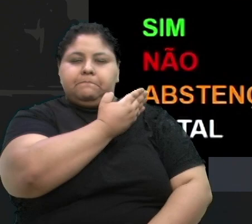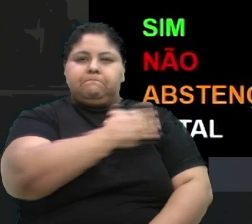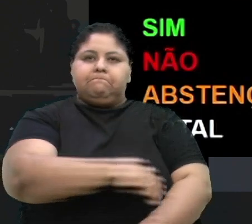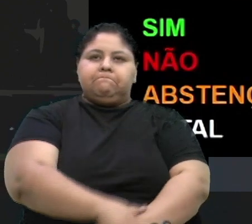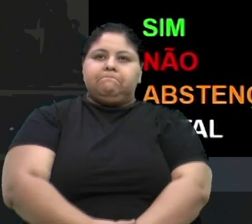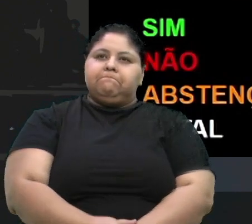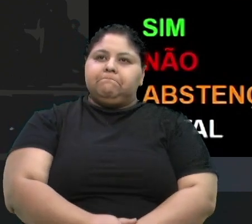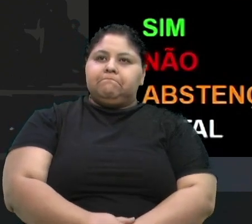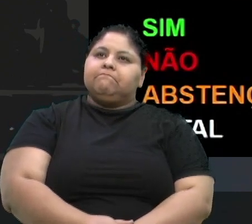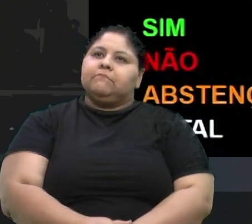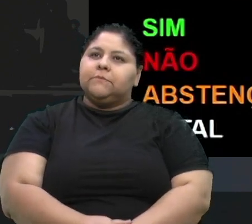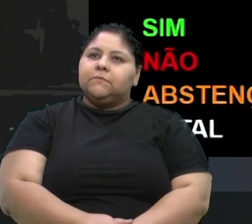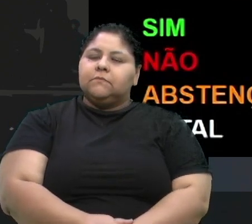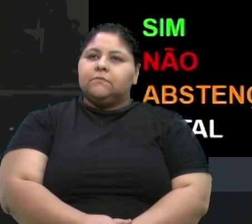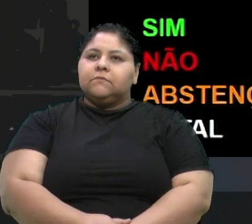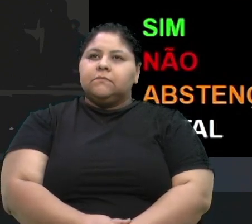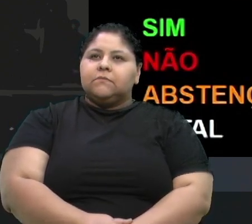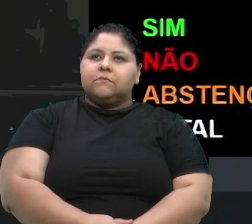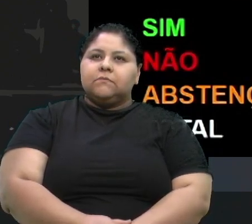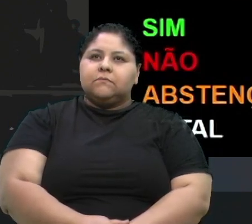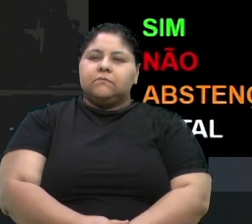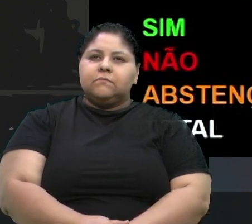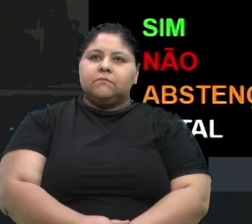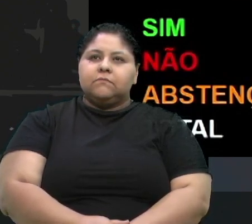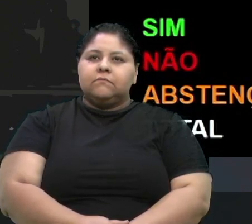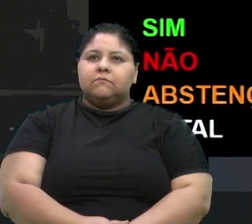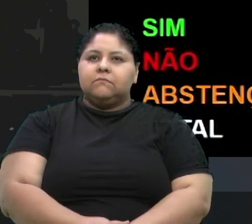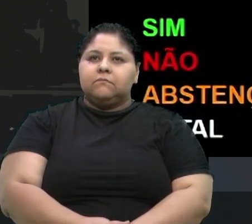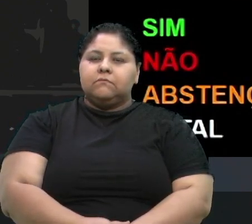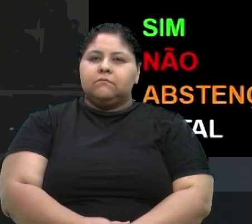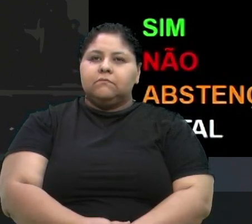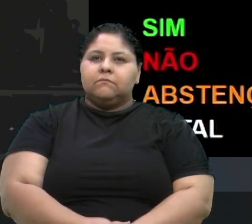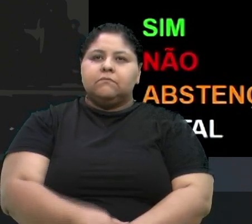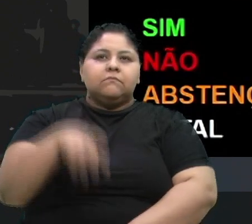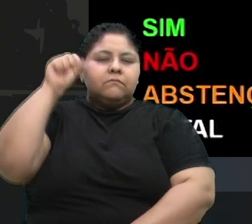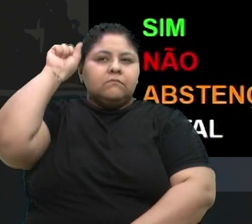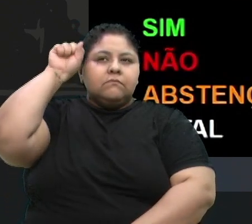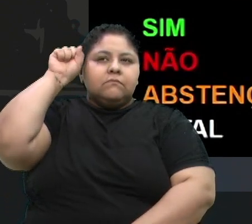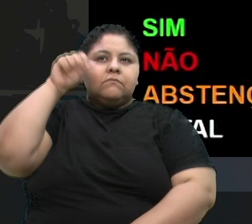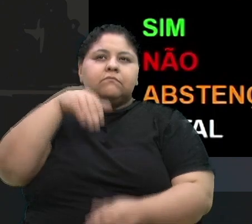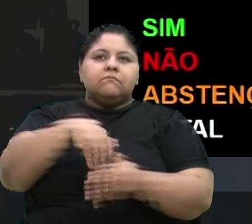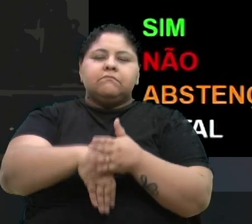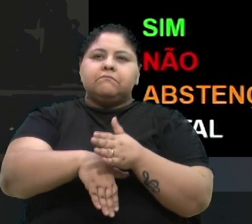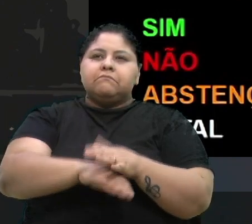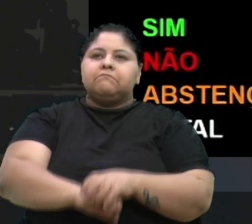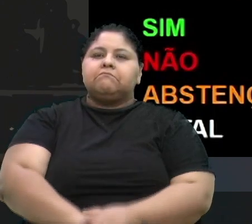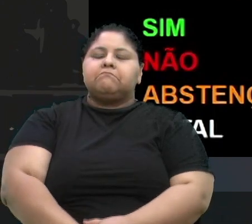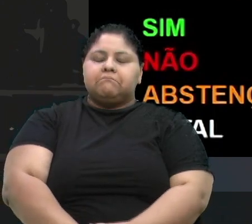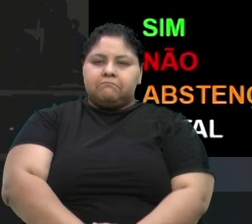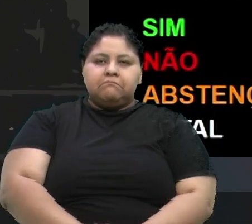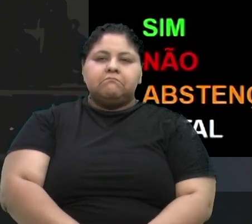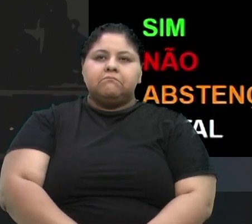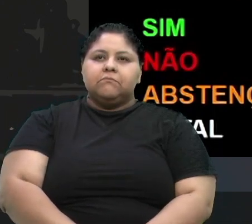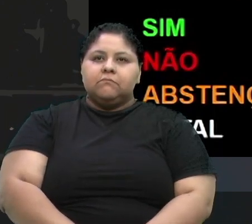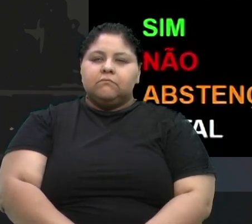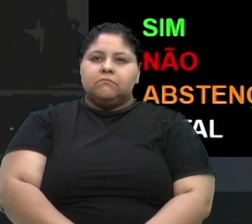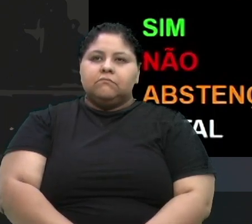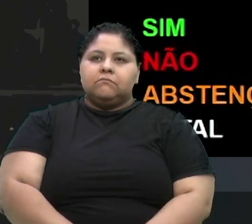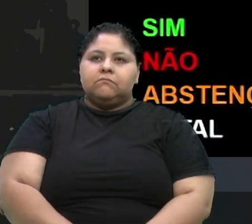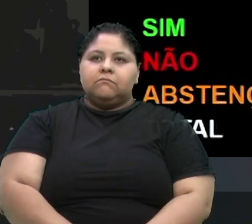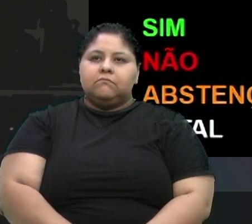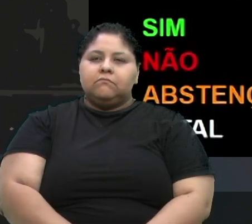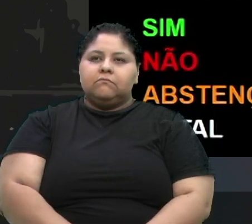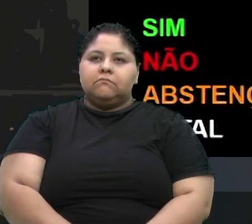Obrigado, vota sim. Clóvis Xuxa, como vota? Voto sim, senhor presidente.